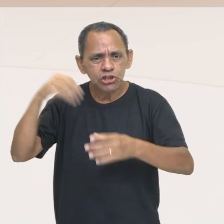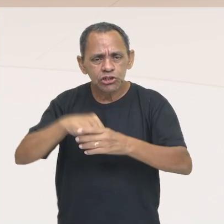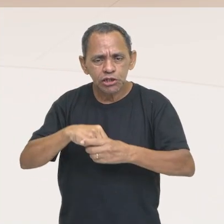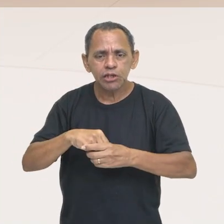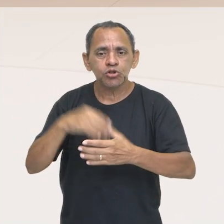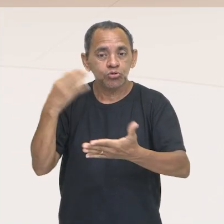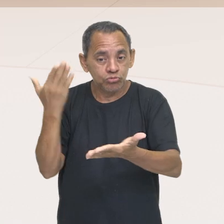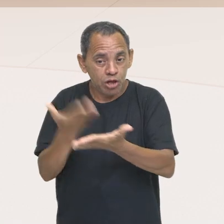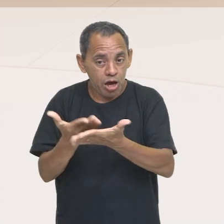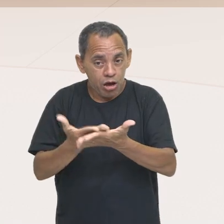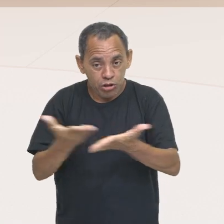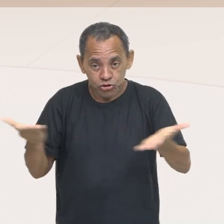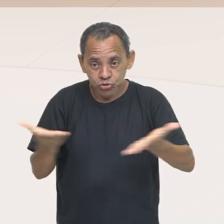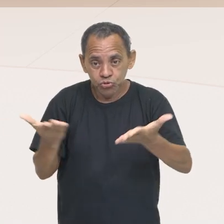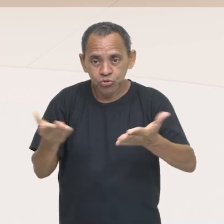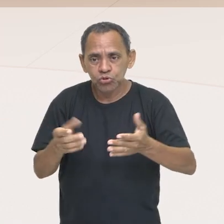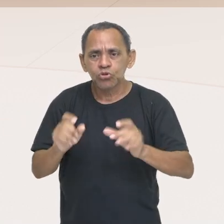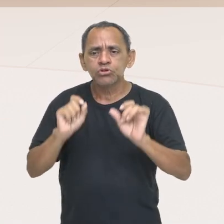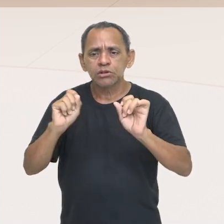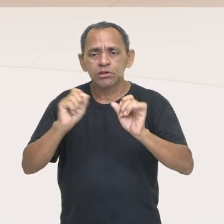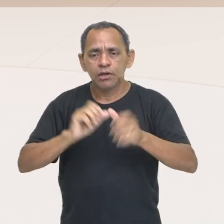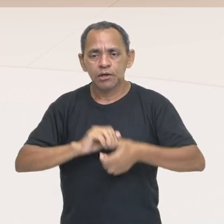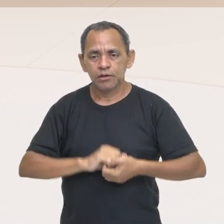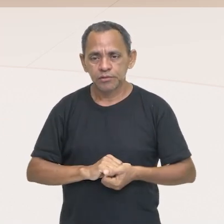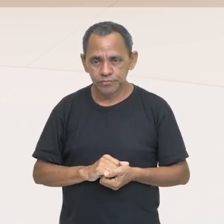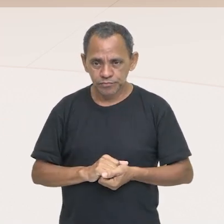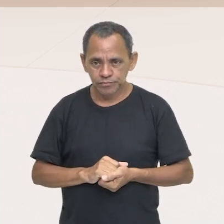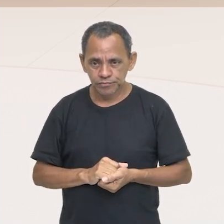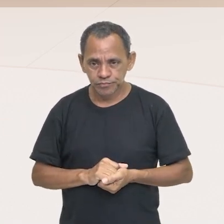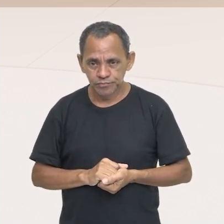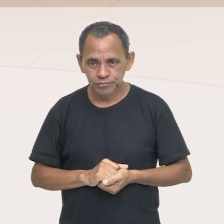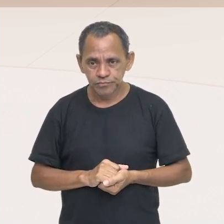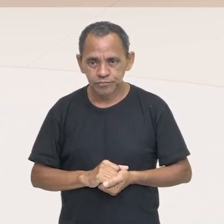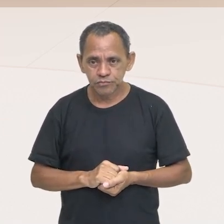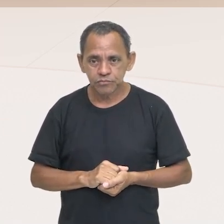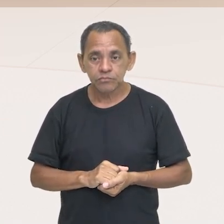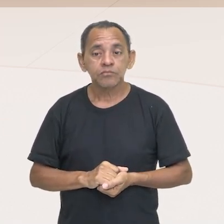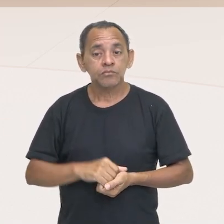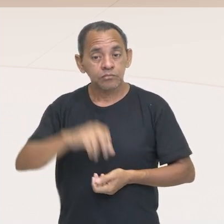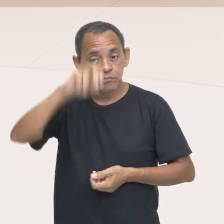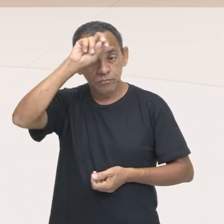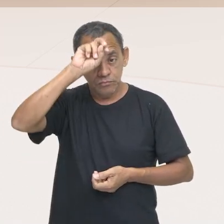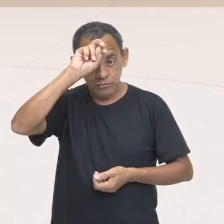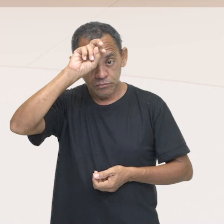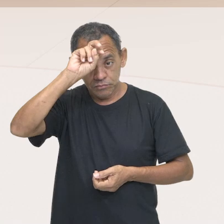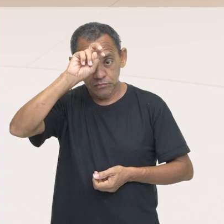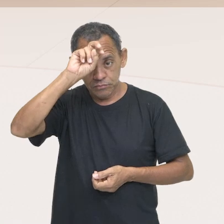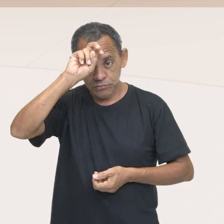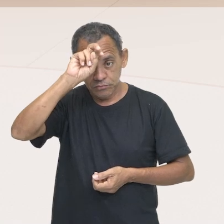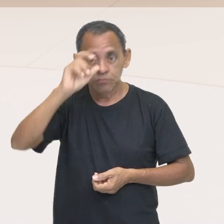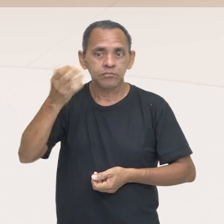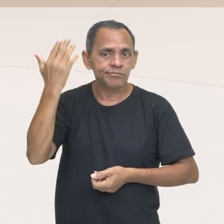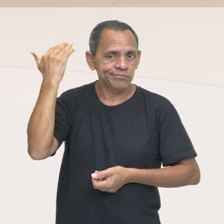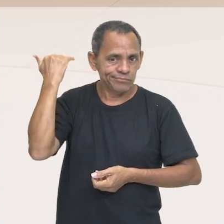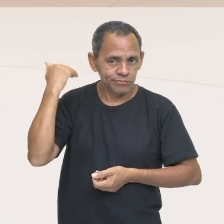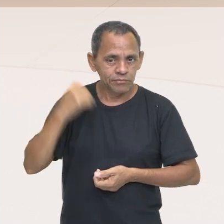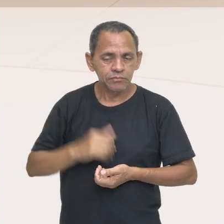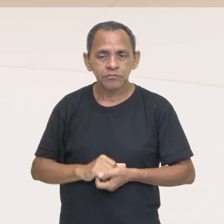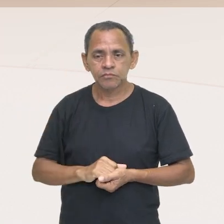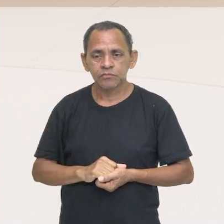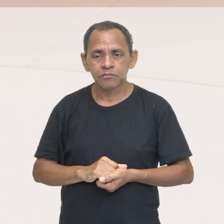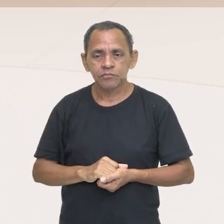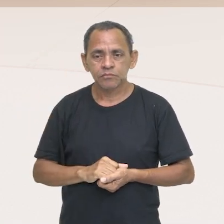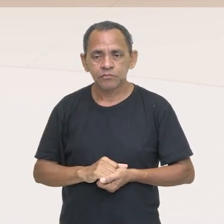aula é justamente o fato de que o Egito Antigo, né, não é porque nós